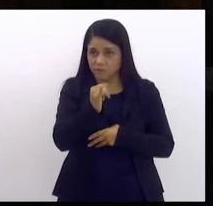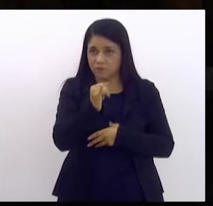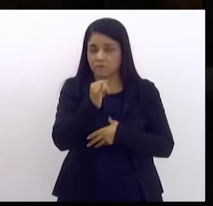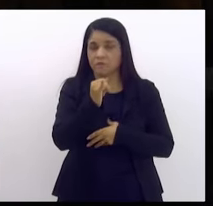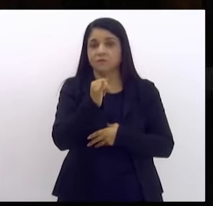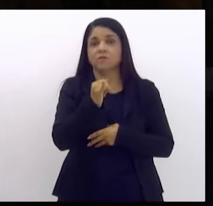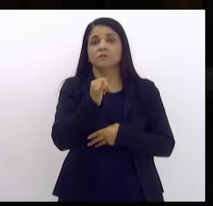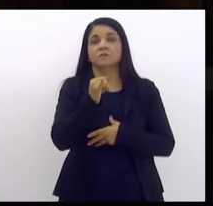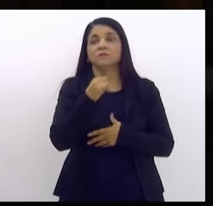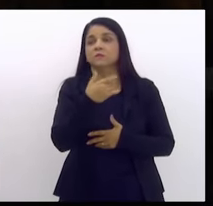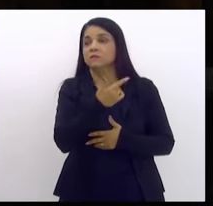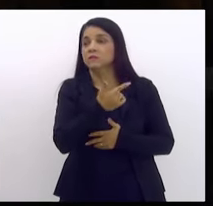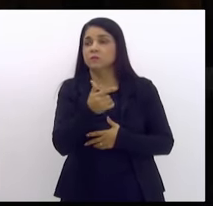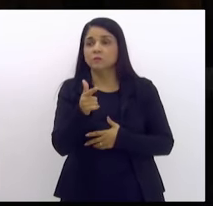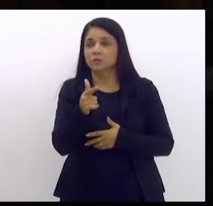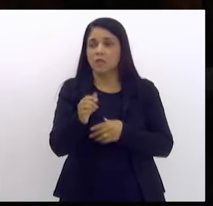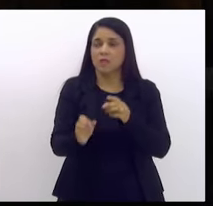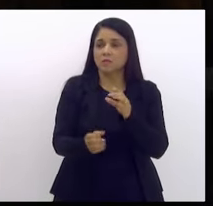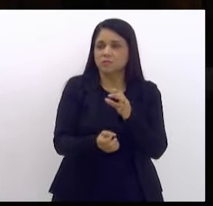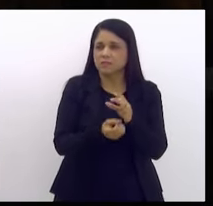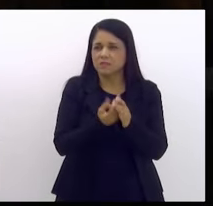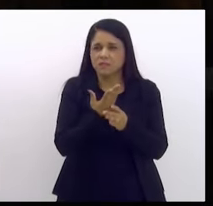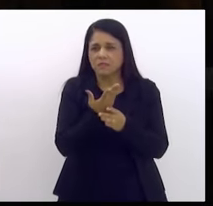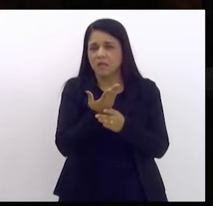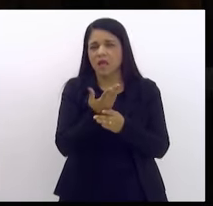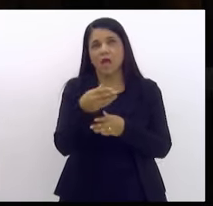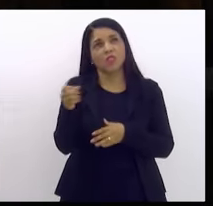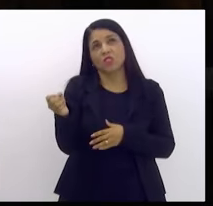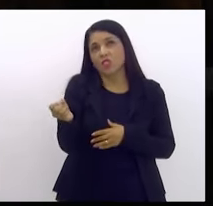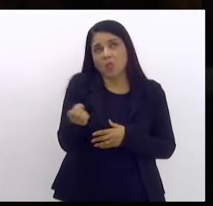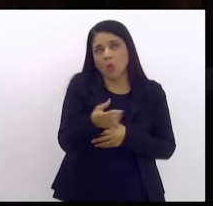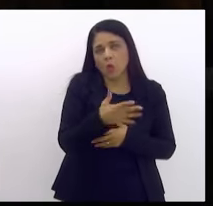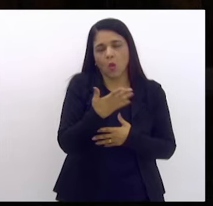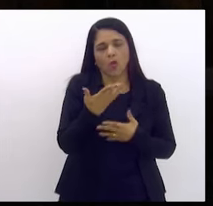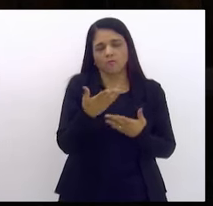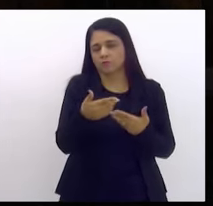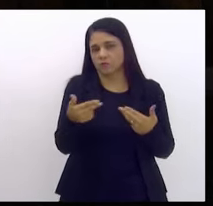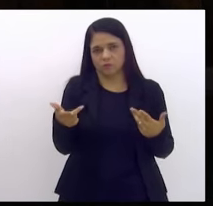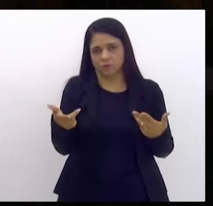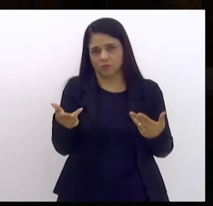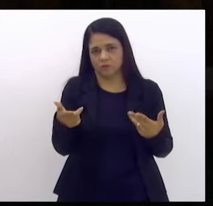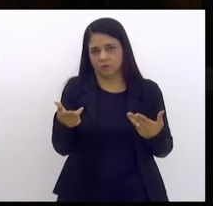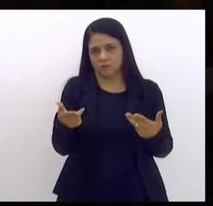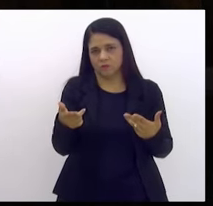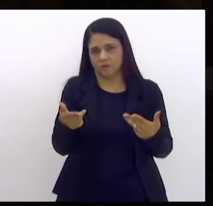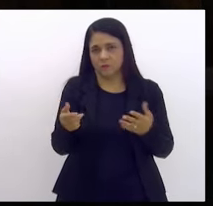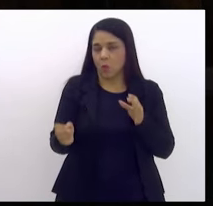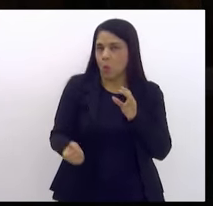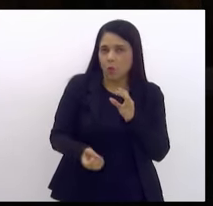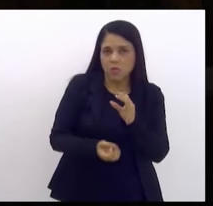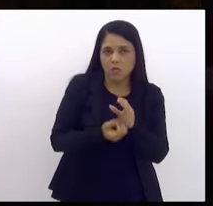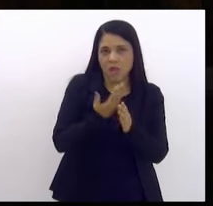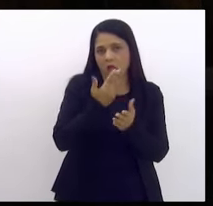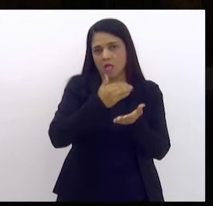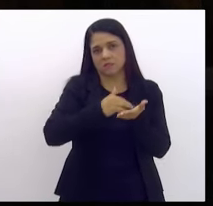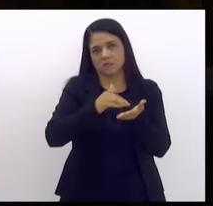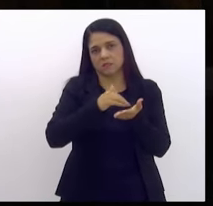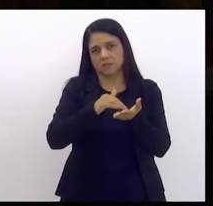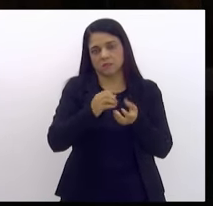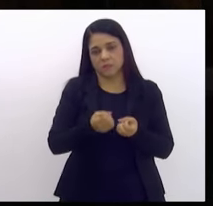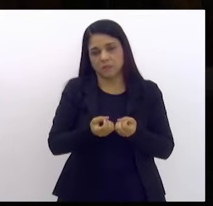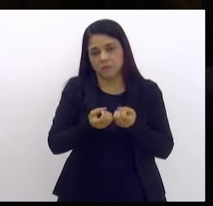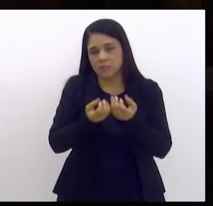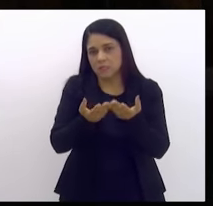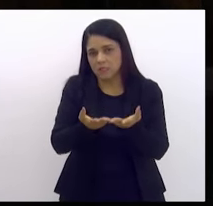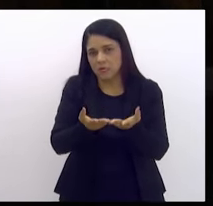Não se trata de criar, de trazer nenhuma novidade, não se trata de criar secretarias para entregar, diferente